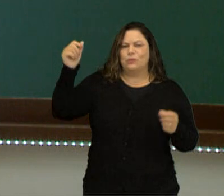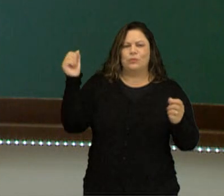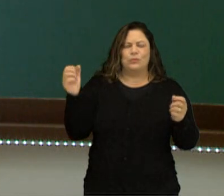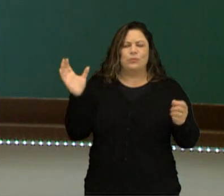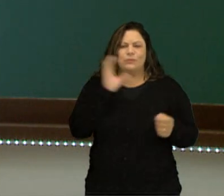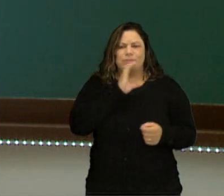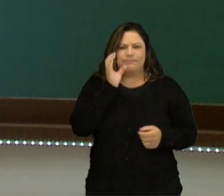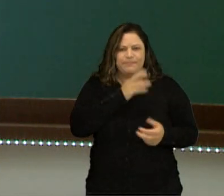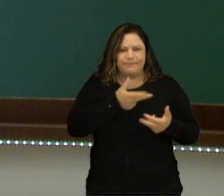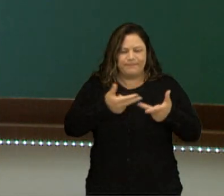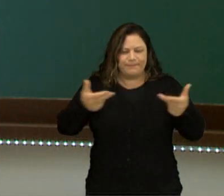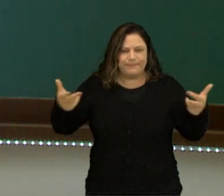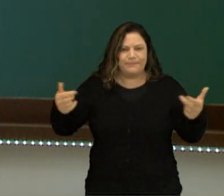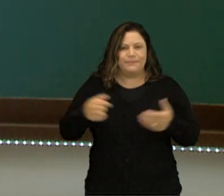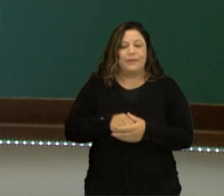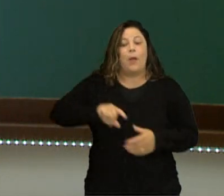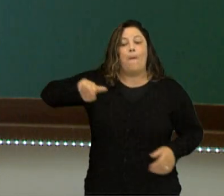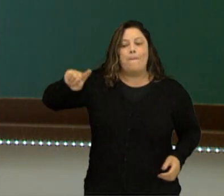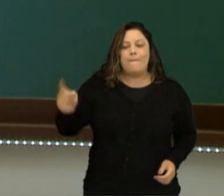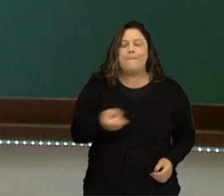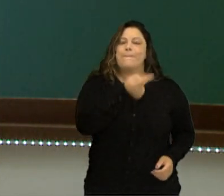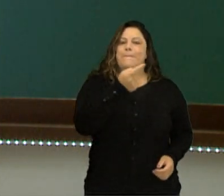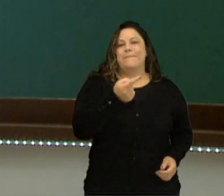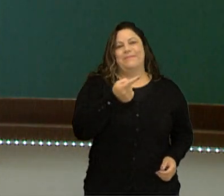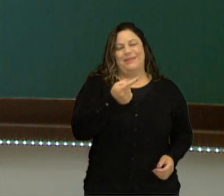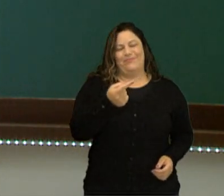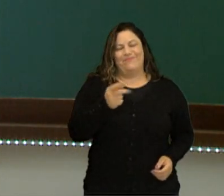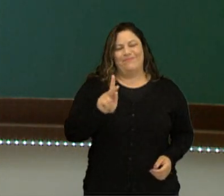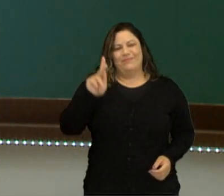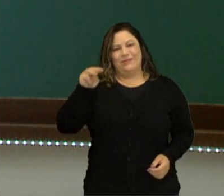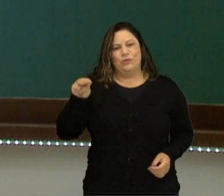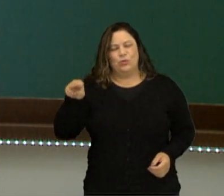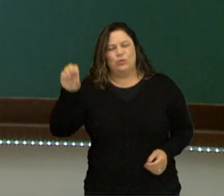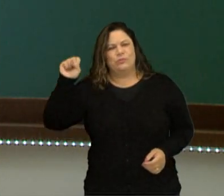ou 300 mil quilômetros por segundo. É uma